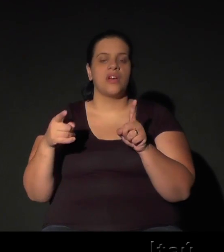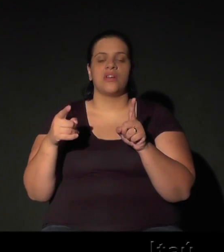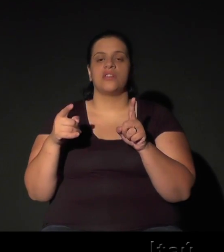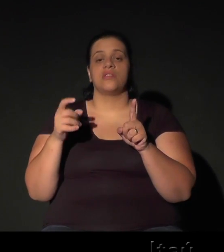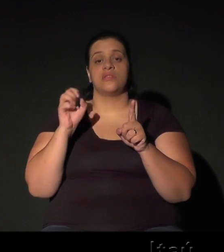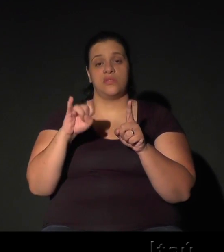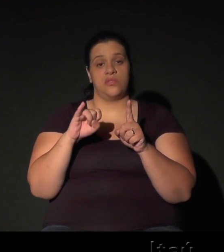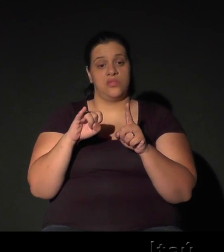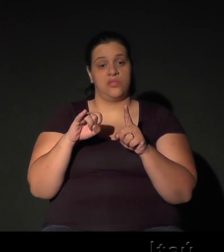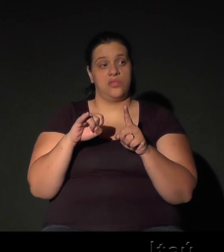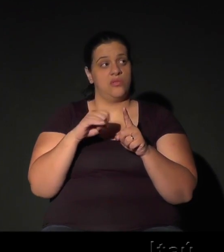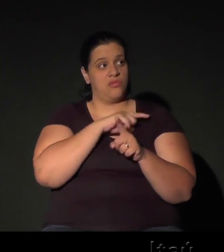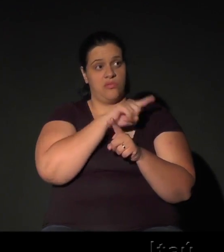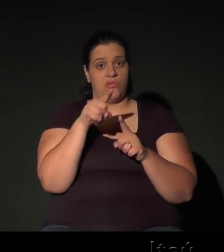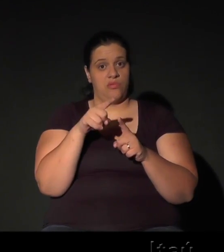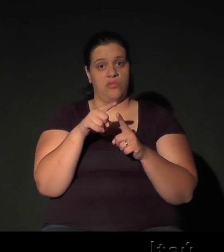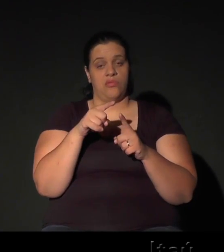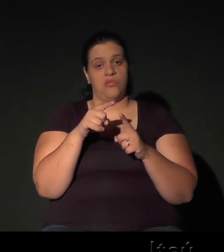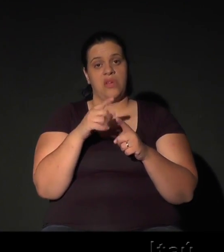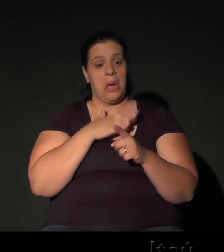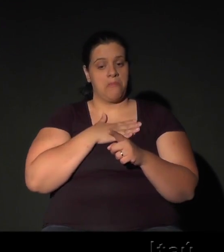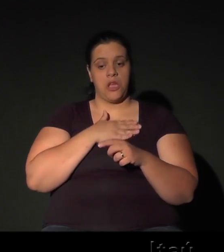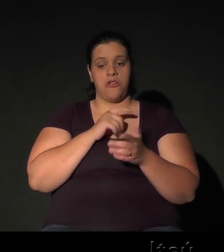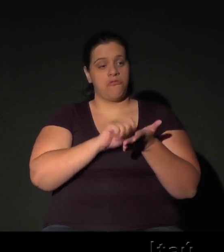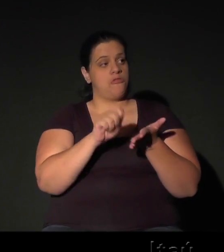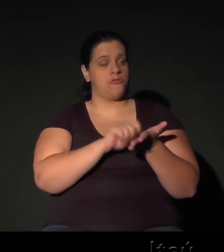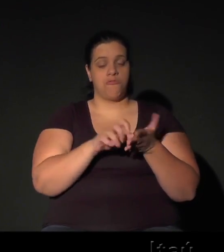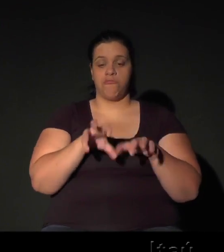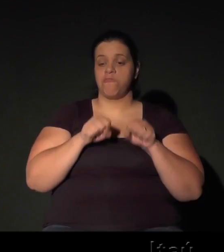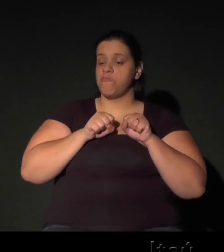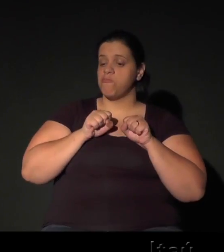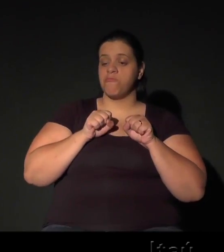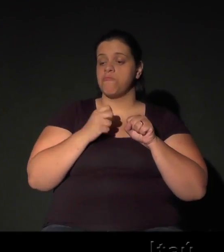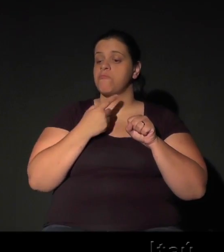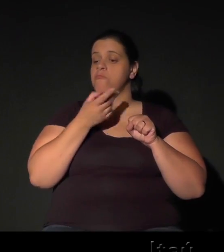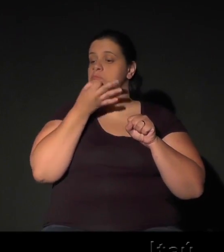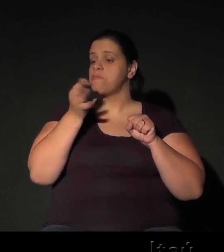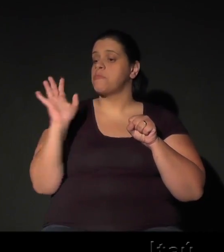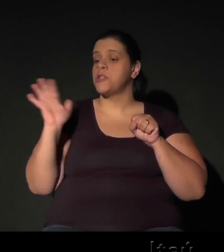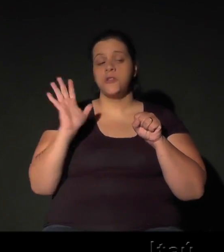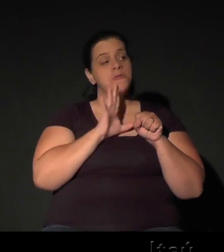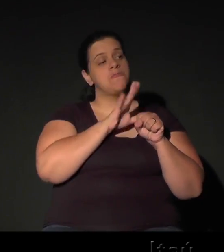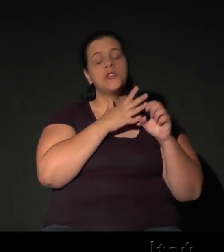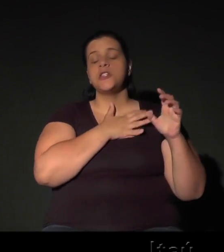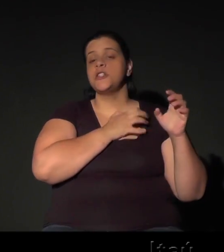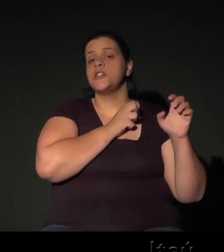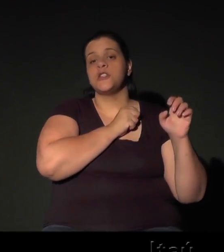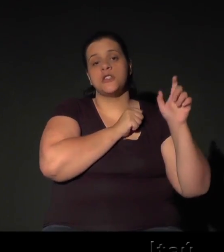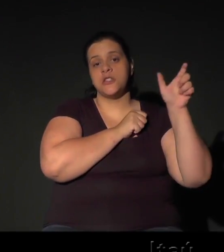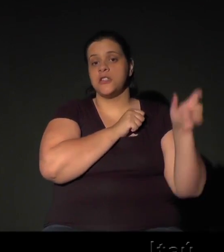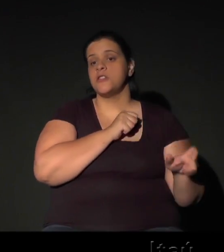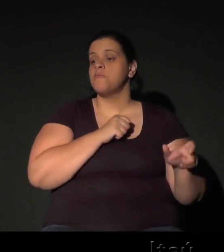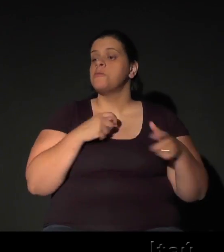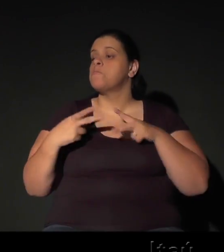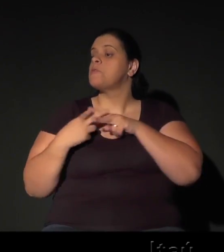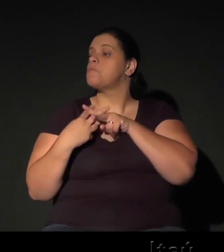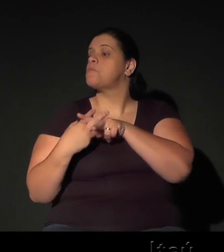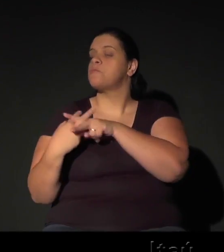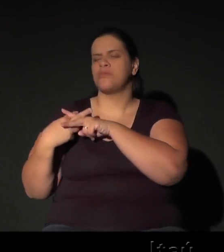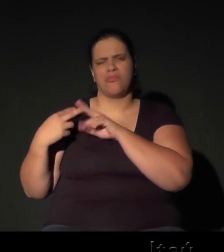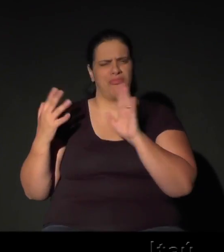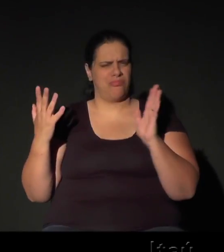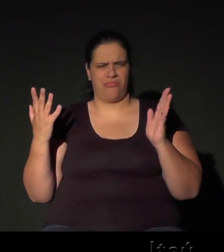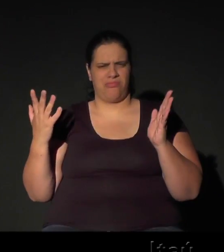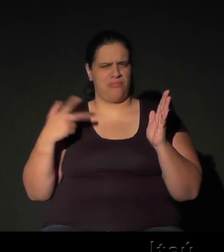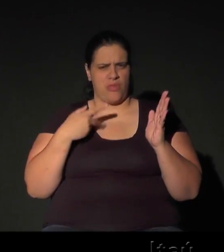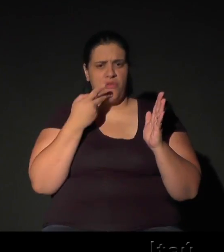pessoas parar de ter resistência porque é uma coisa ai meu autor ninguém sai não pode falar nada Sai na mão ninguém